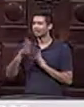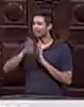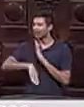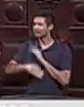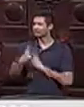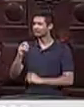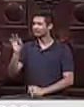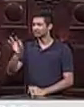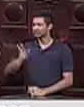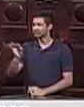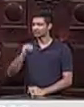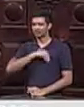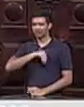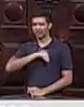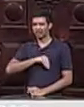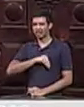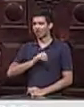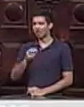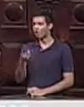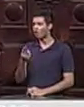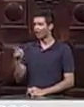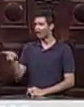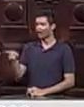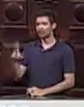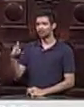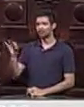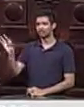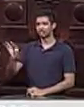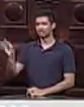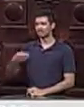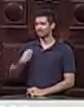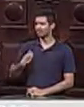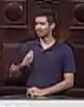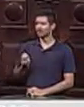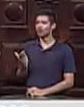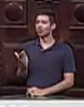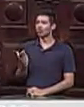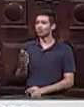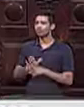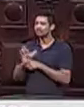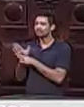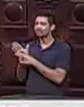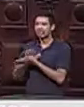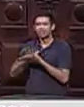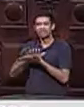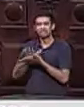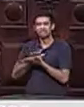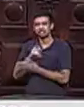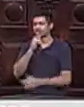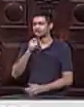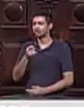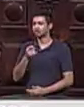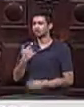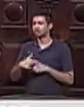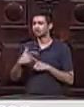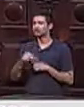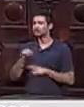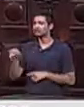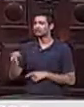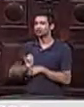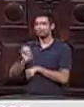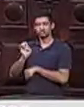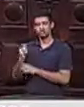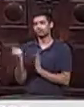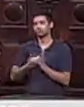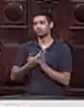salário ou 30% de vidas? 30% de vidas que deixarão de ser atendidas se o Estado fizer a sua